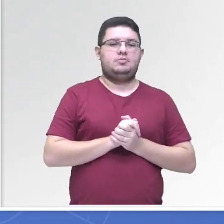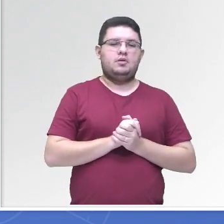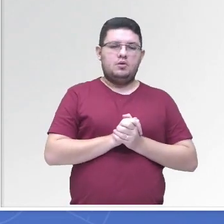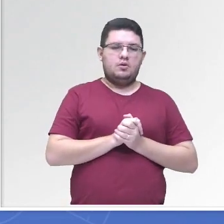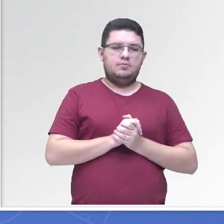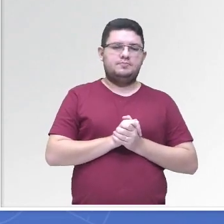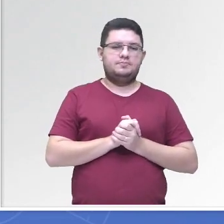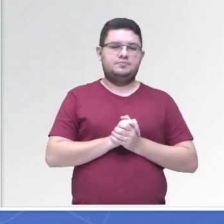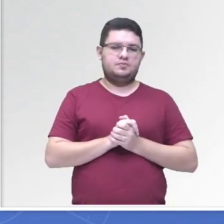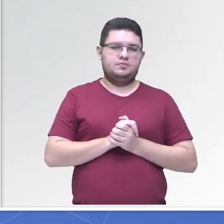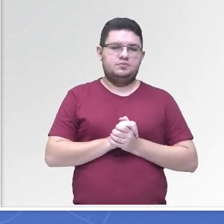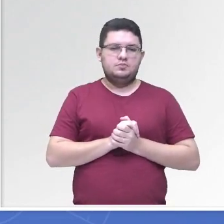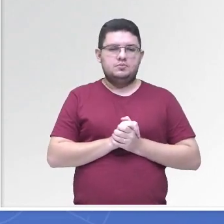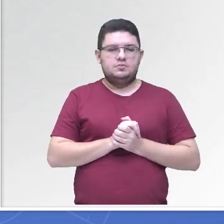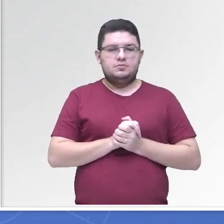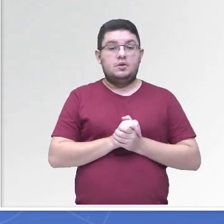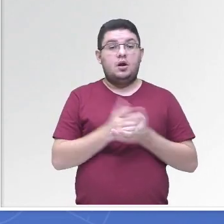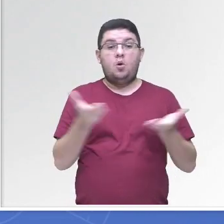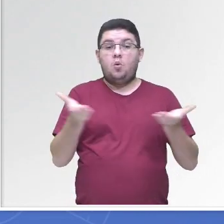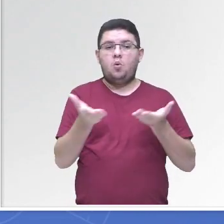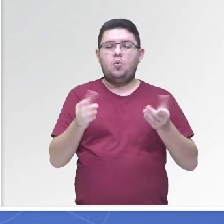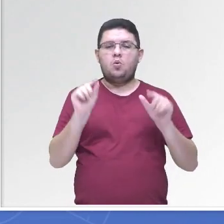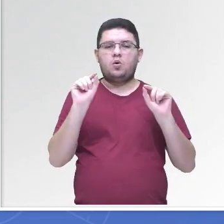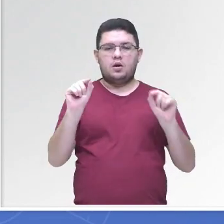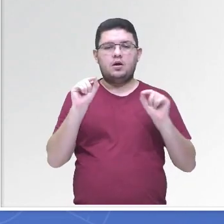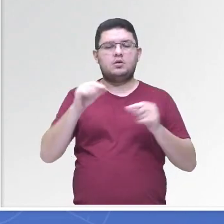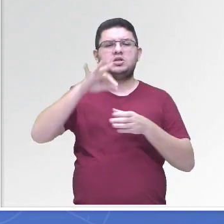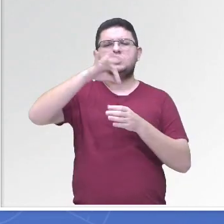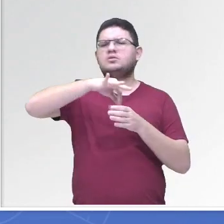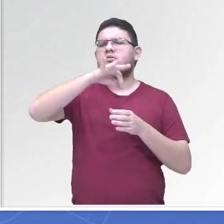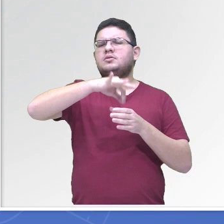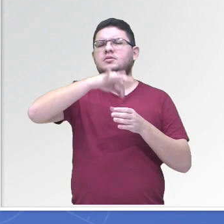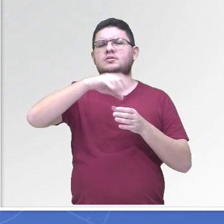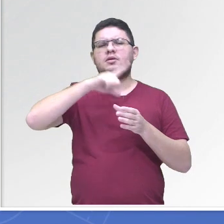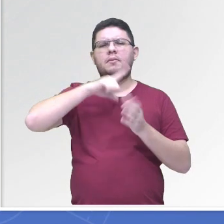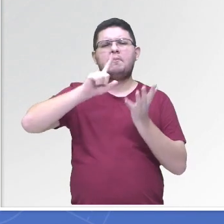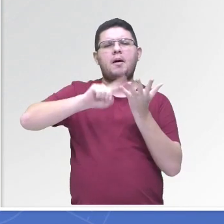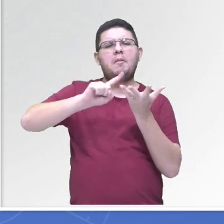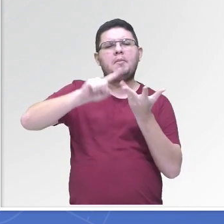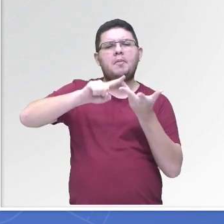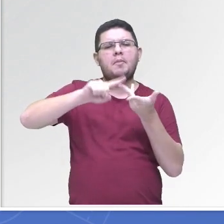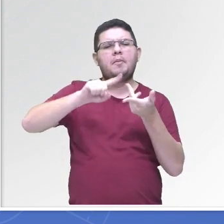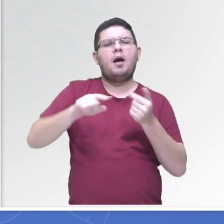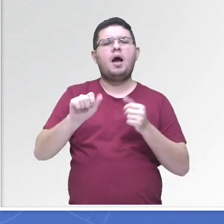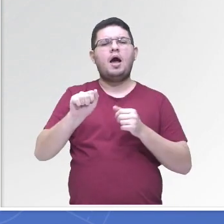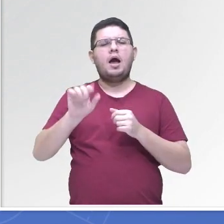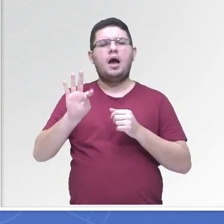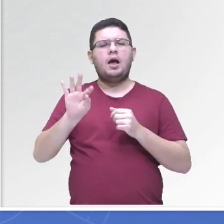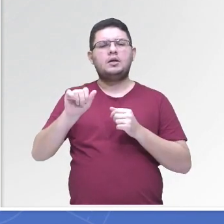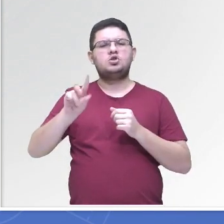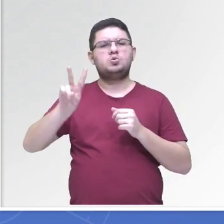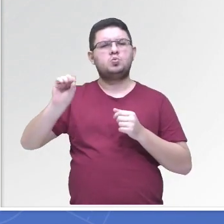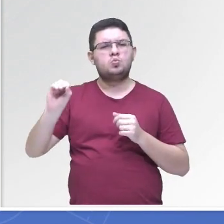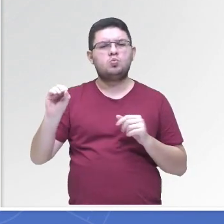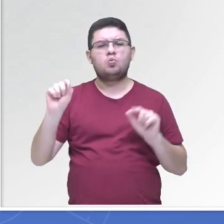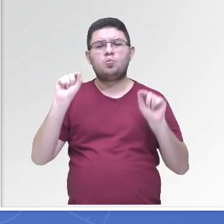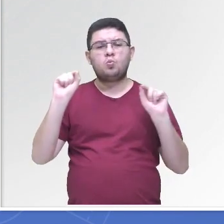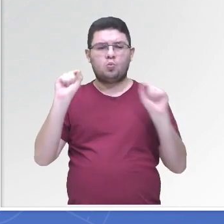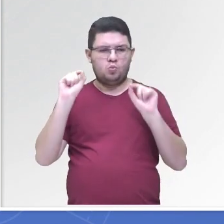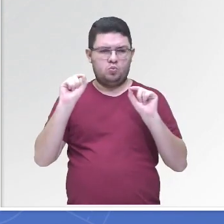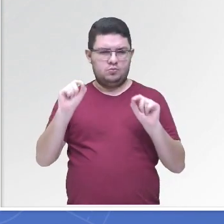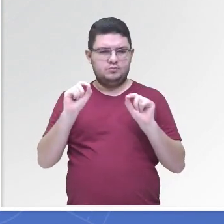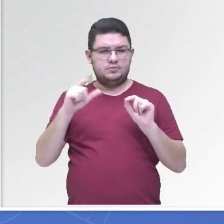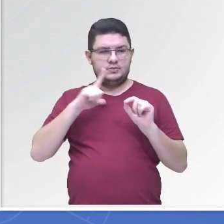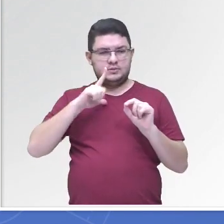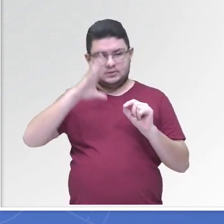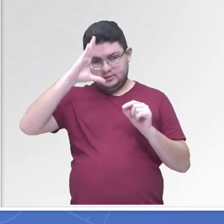conhecer um pouquinho dos princípios ativos presentes nesse chá, tá? E aí eu mostro para vocês, pode avançar? São dois, né?